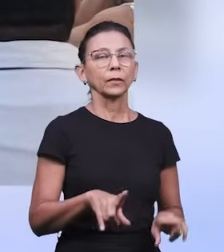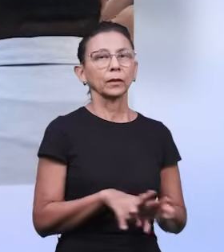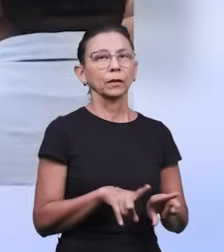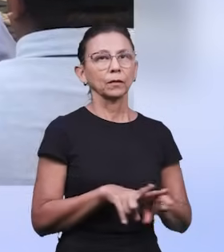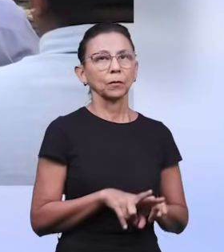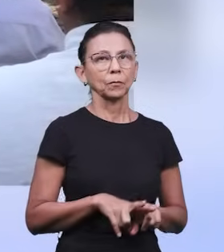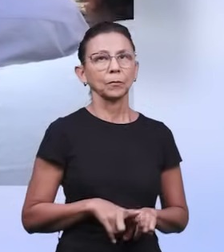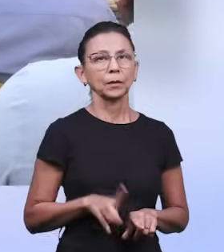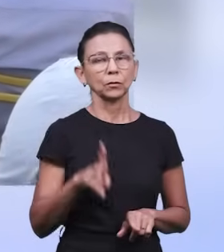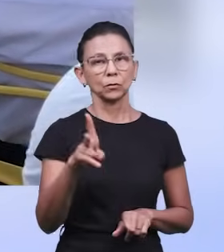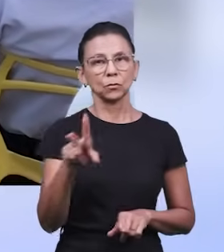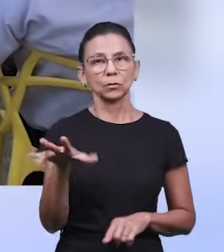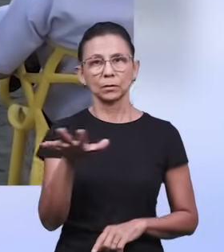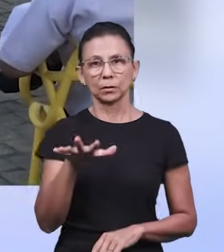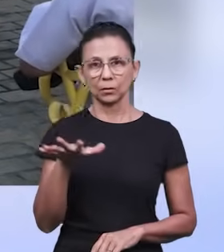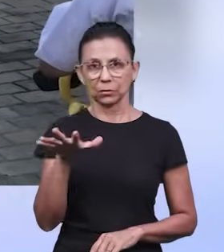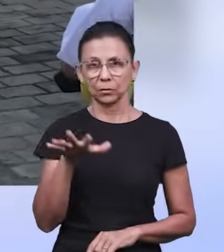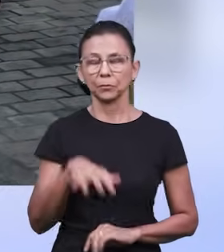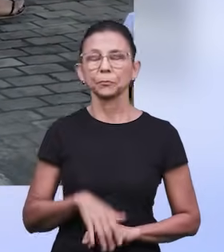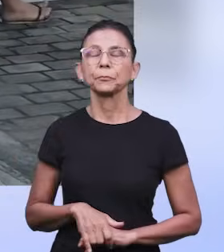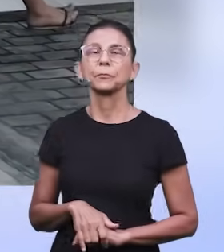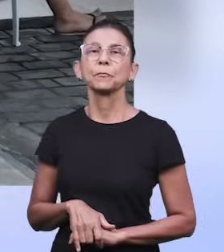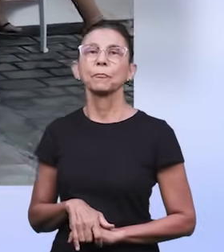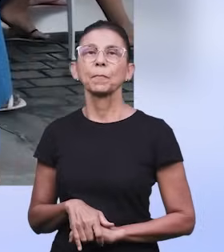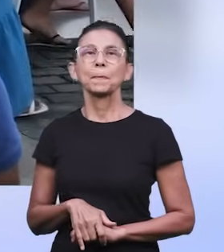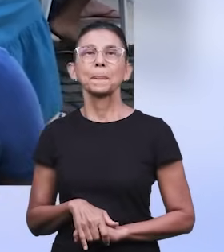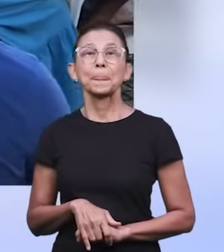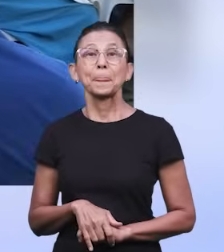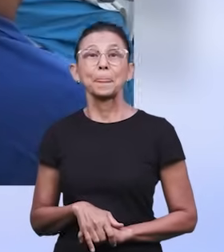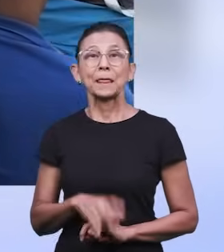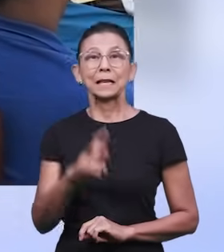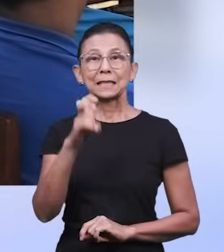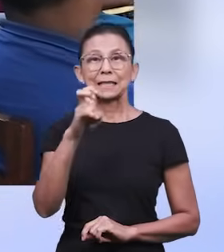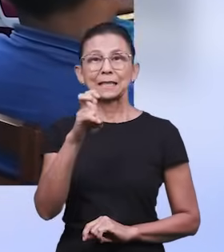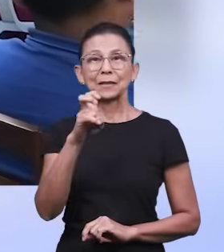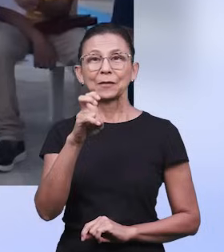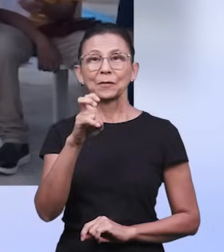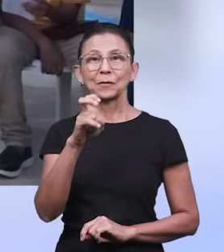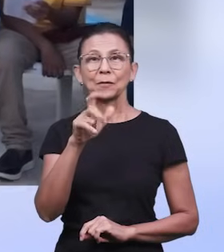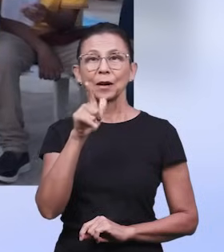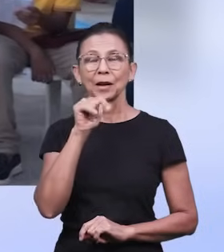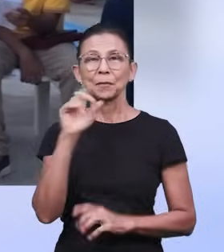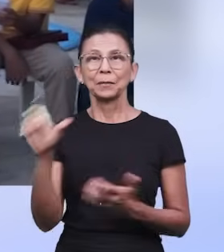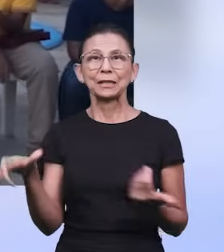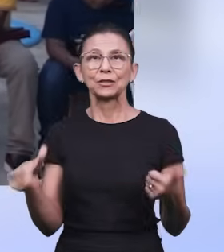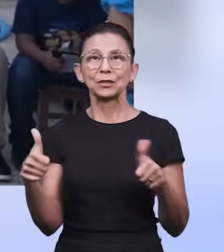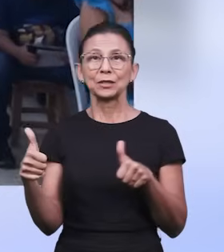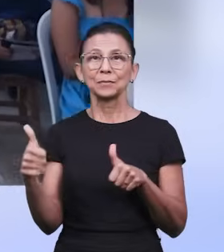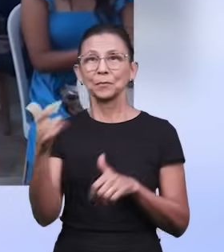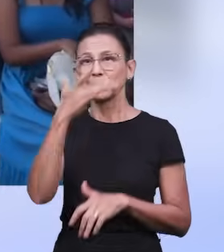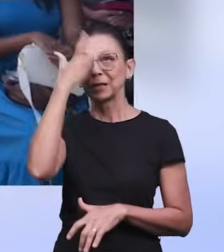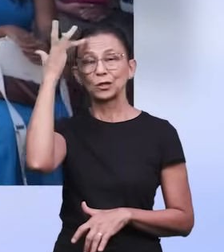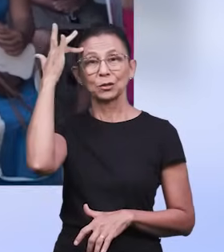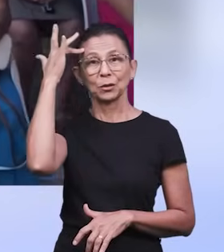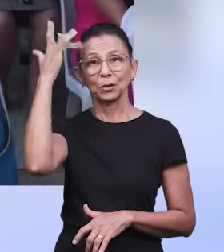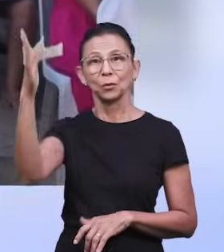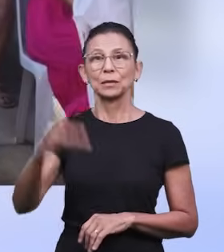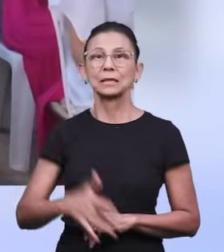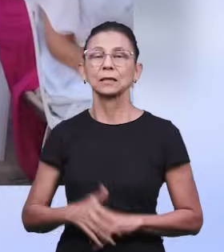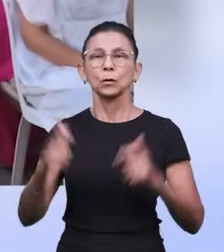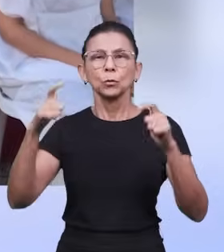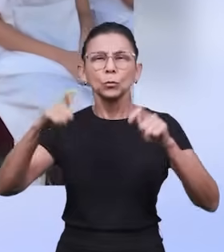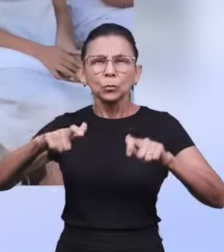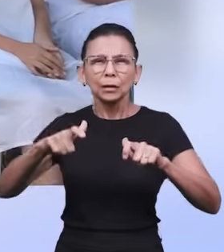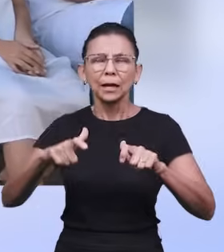na região metropolitana, os irmãos glorificaram a Deus pelo batismo de 5 vidas da igreja da cidade e também do ponto